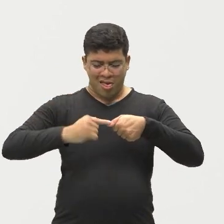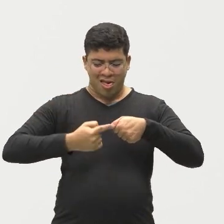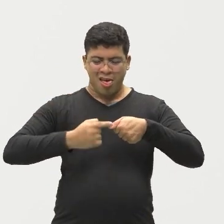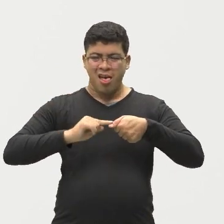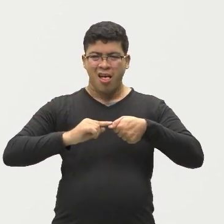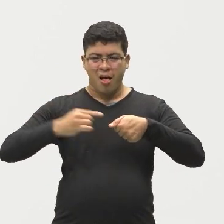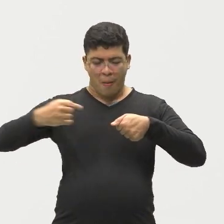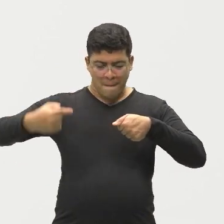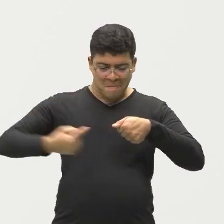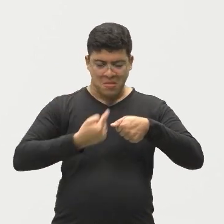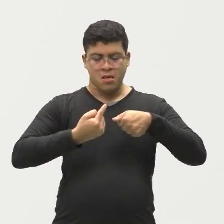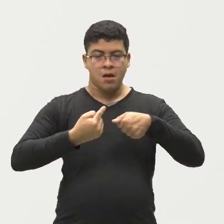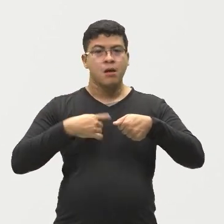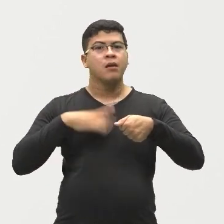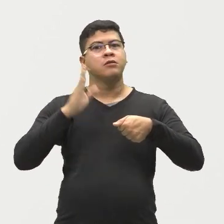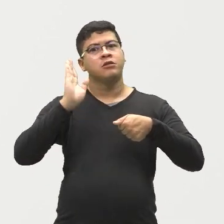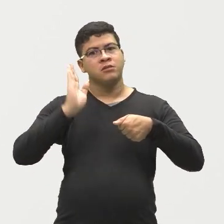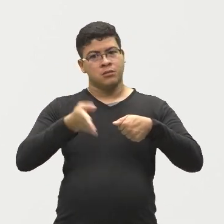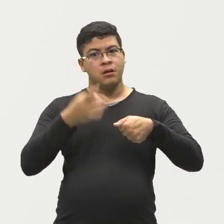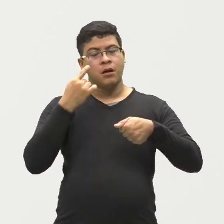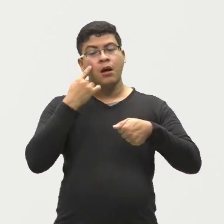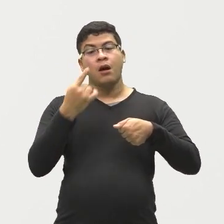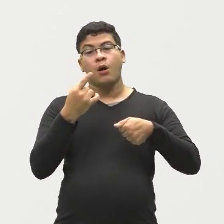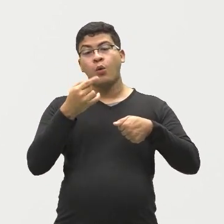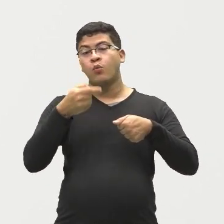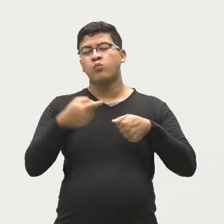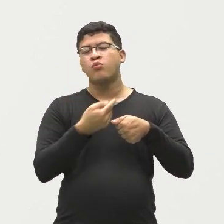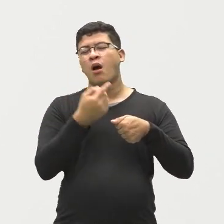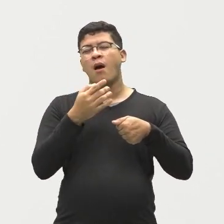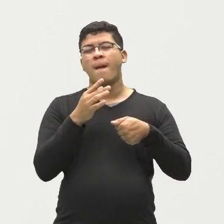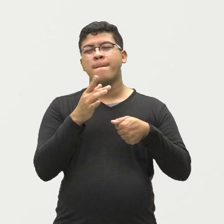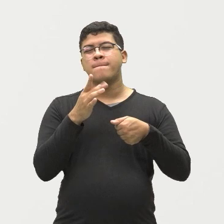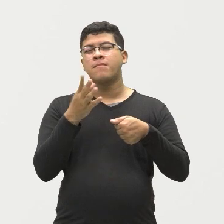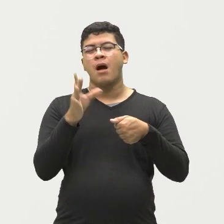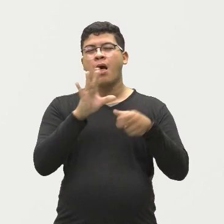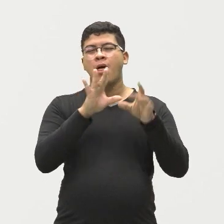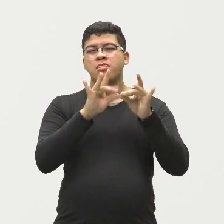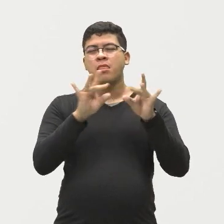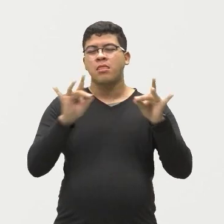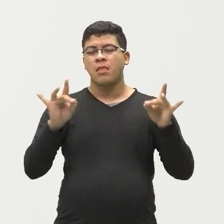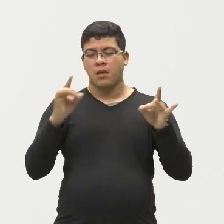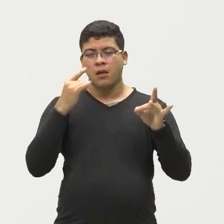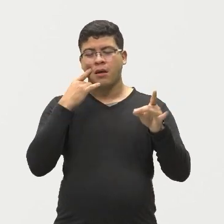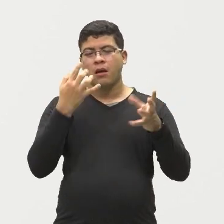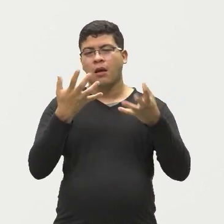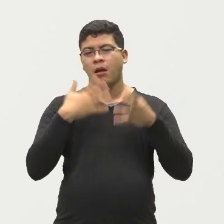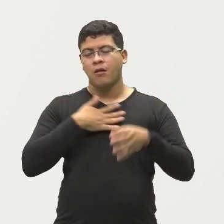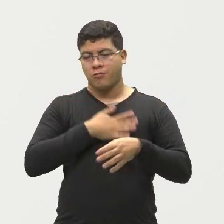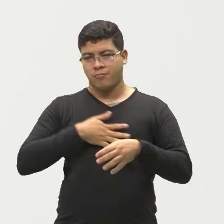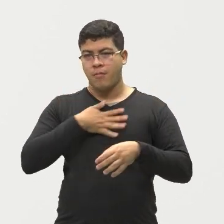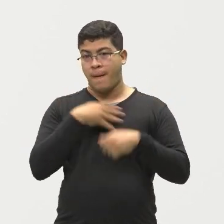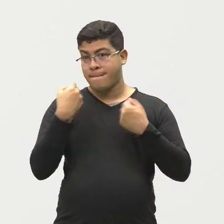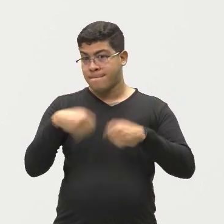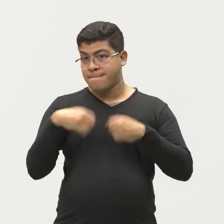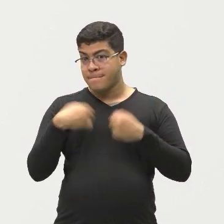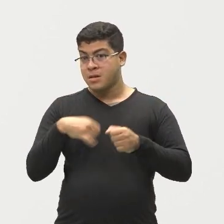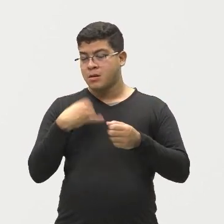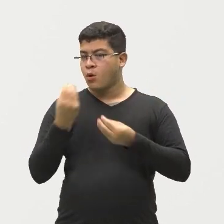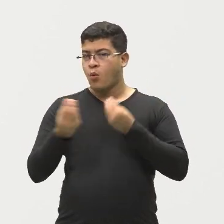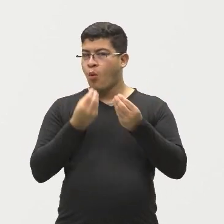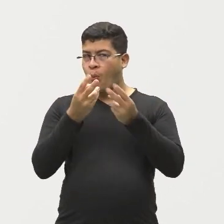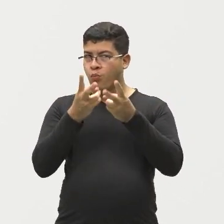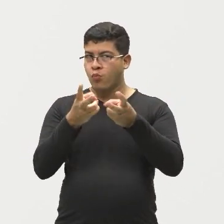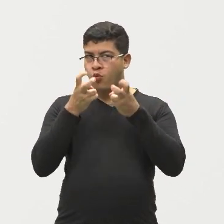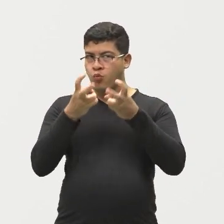da nossa unha, que geralmente são lugares mais úmidos, né? Lembrando que o fungo, ele vai precisar ali de um meio para ele